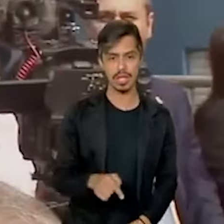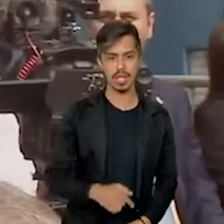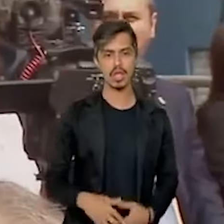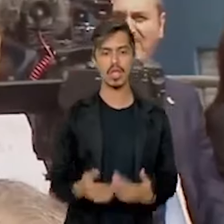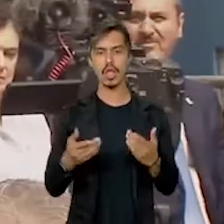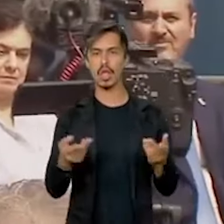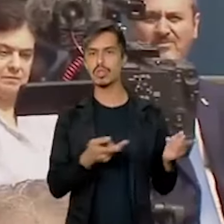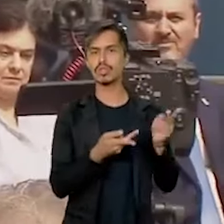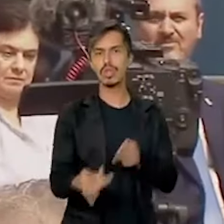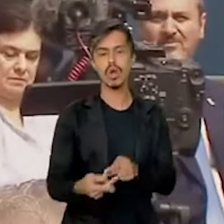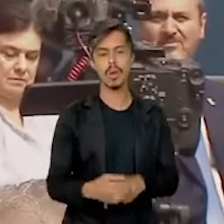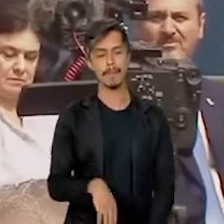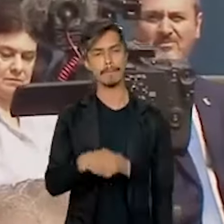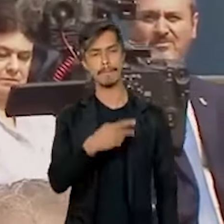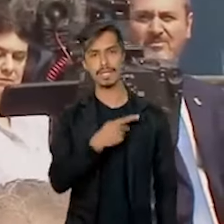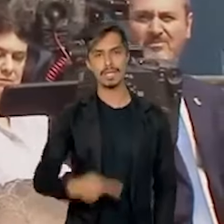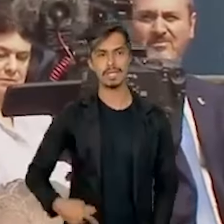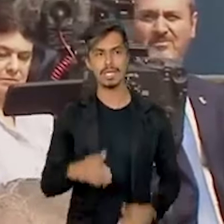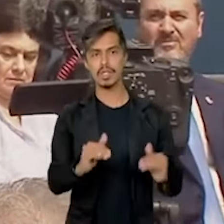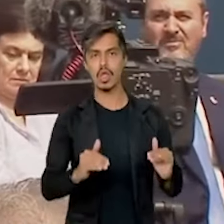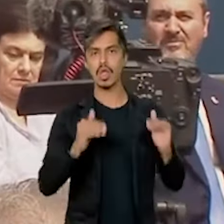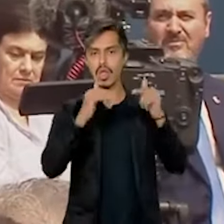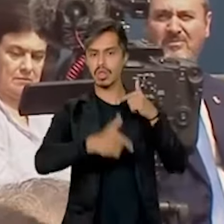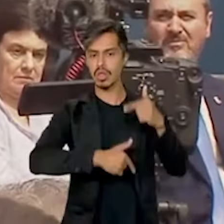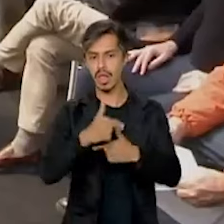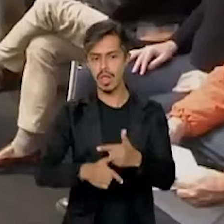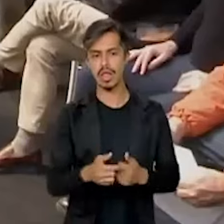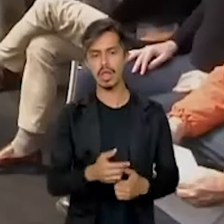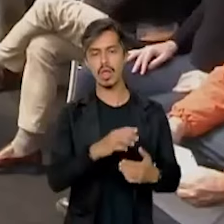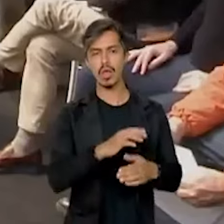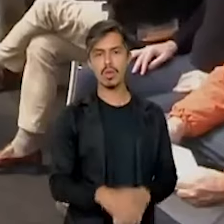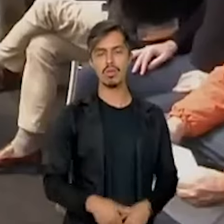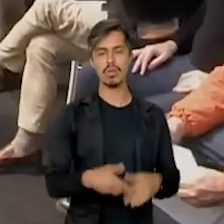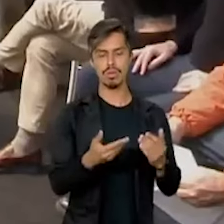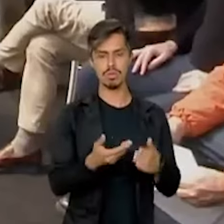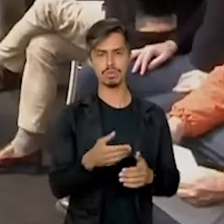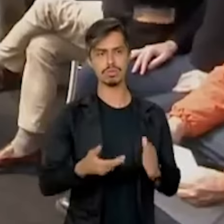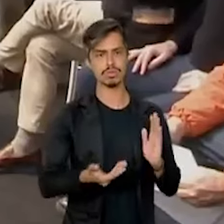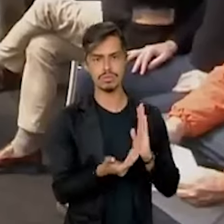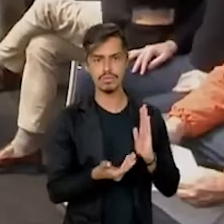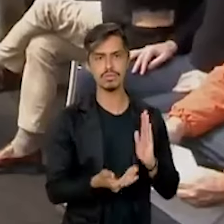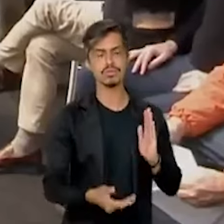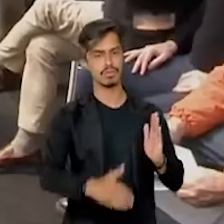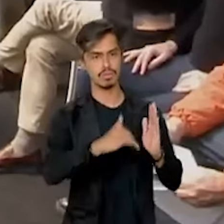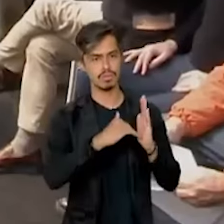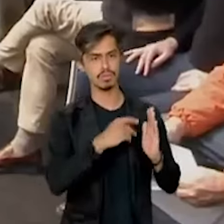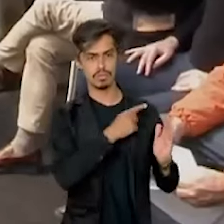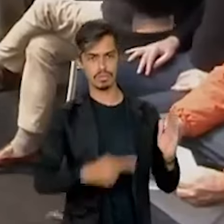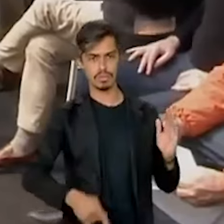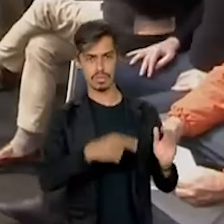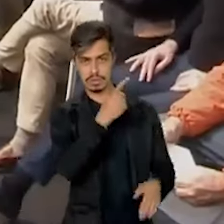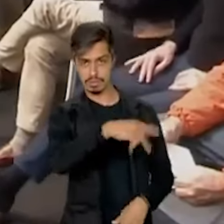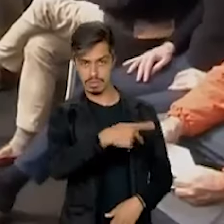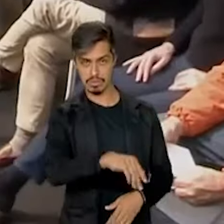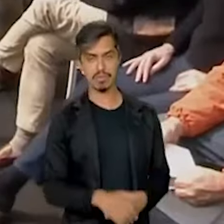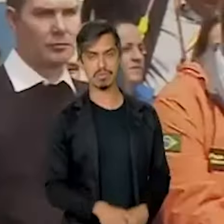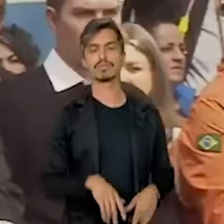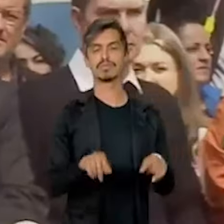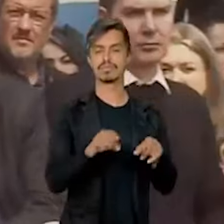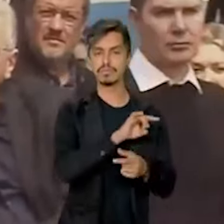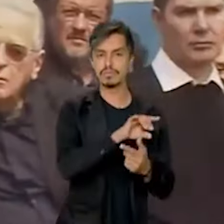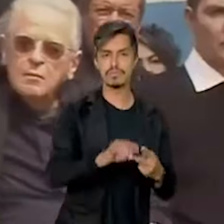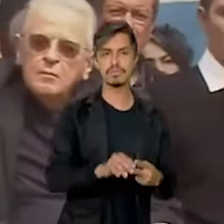da Suprema Corte em exercício, eu trouxe o presidente da Câmara, eu trouxe o presidente do Senado, eu trouxe o presidente do Tribunal de